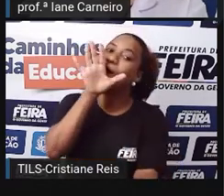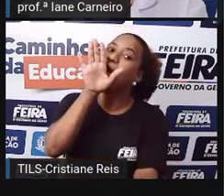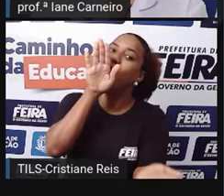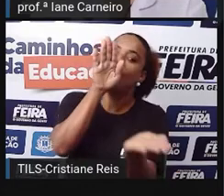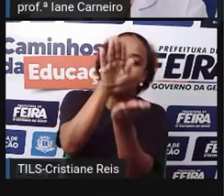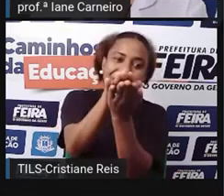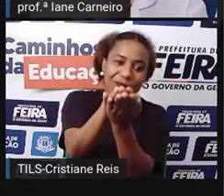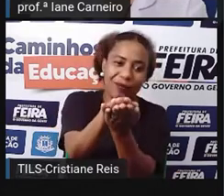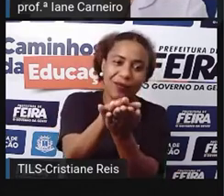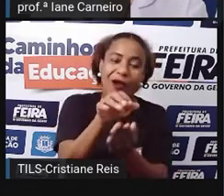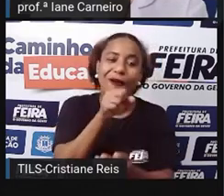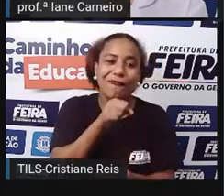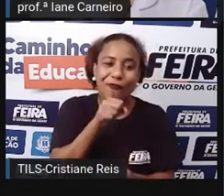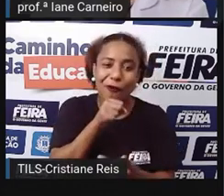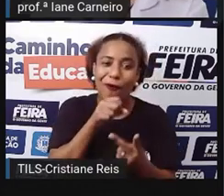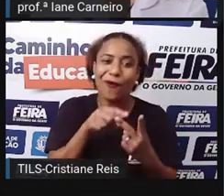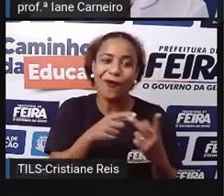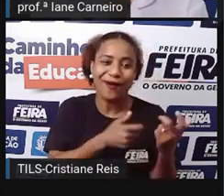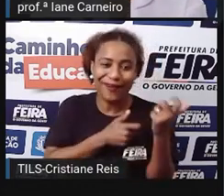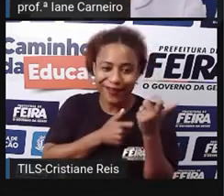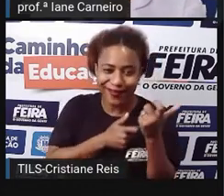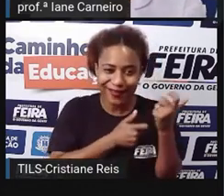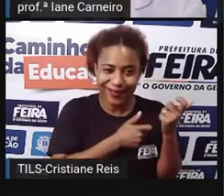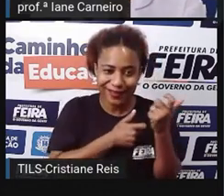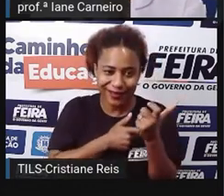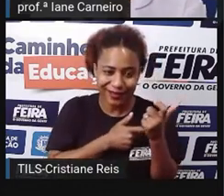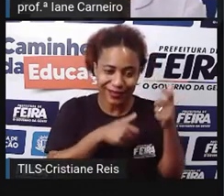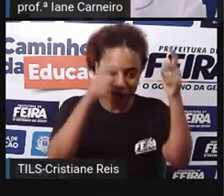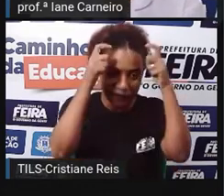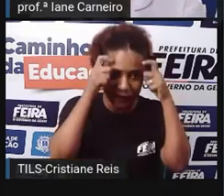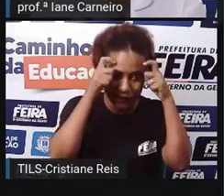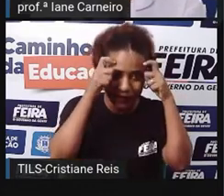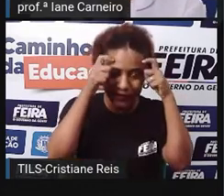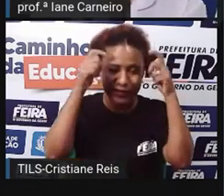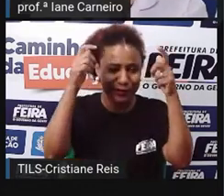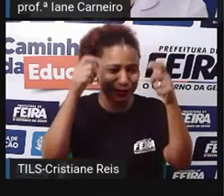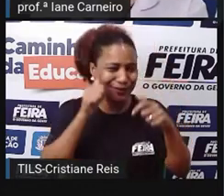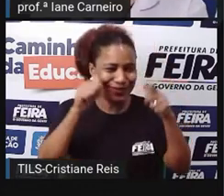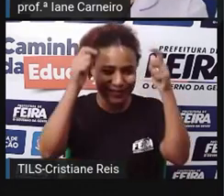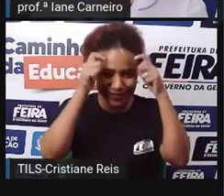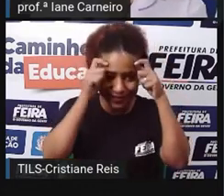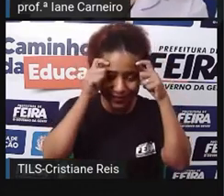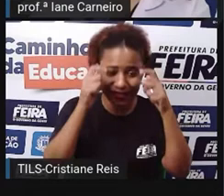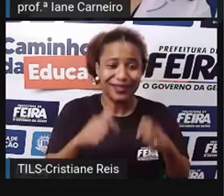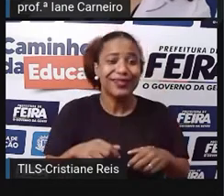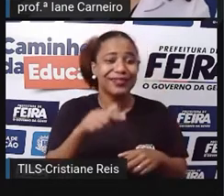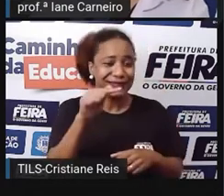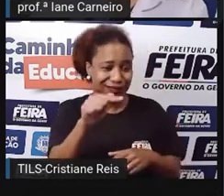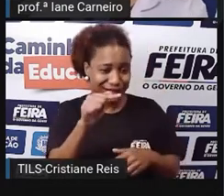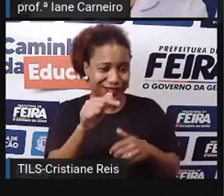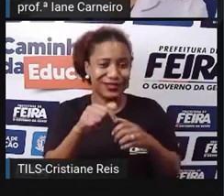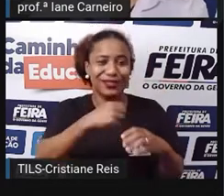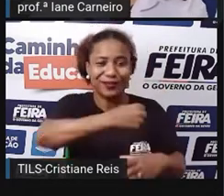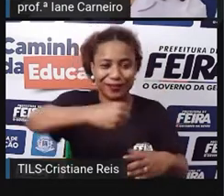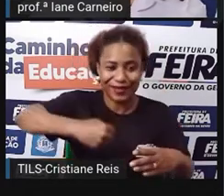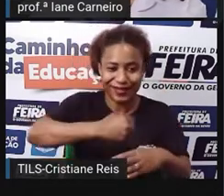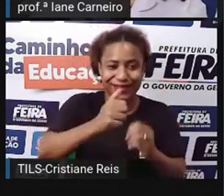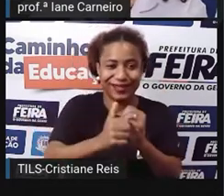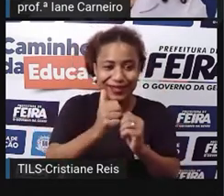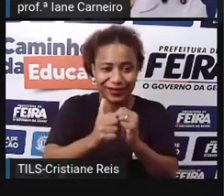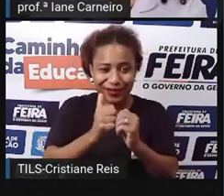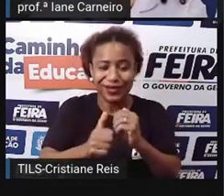um caçador, rei, princesa, sete panelas de arroz e um chapéu de sobremesa.